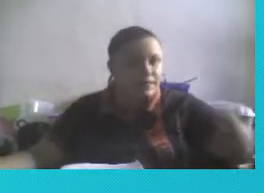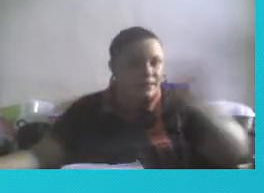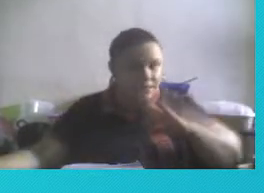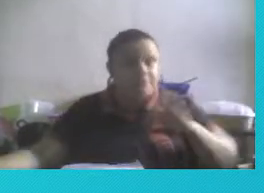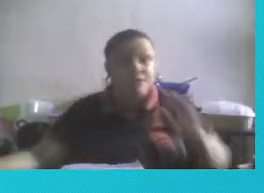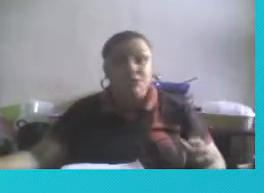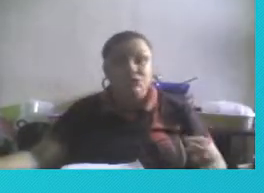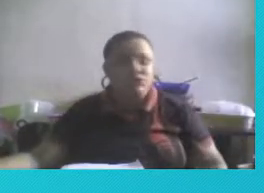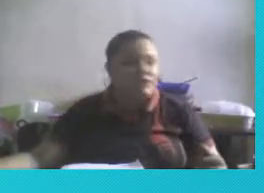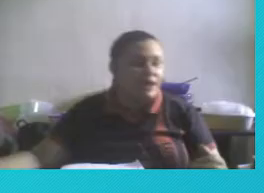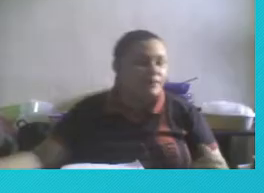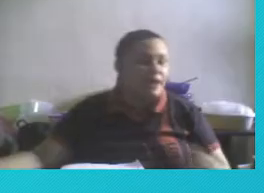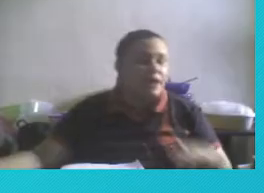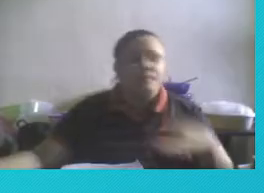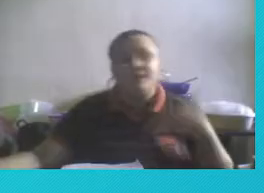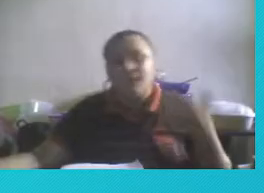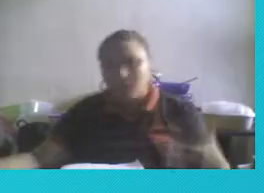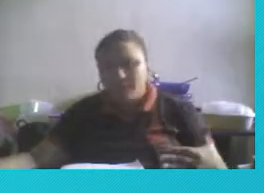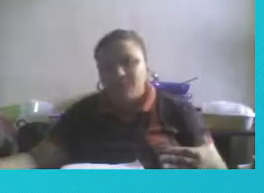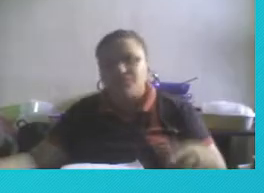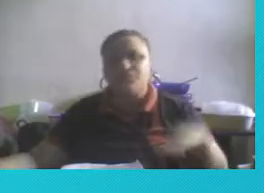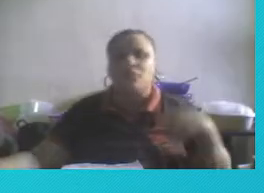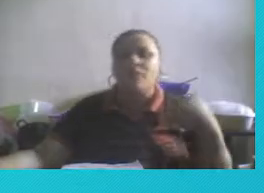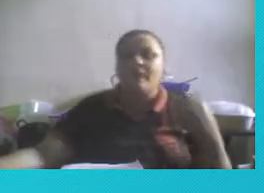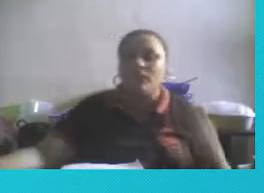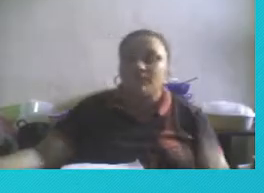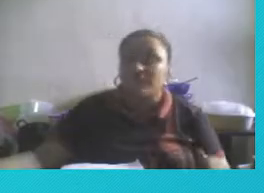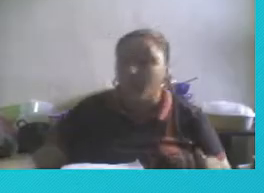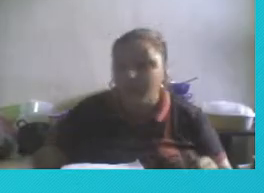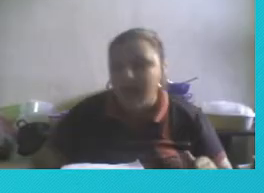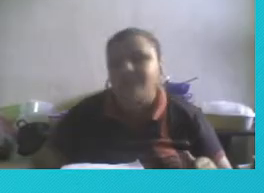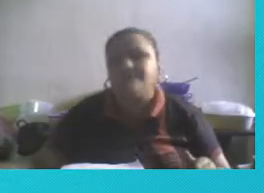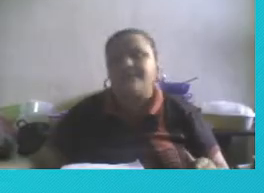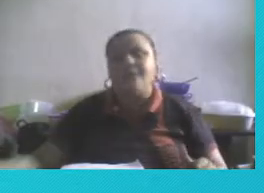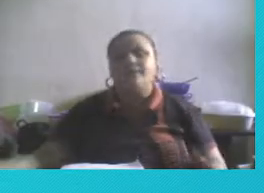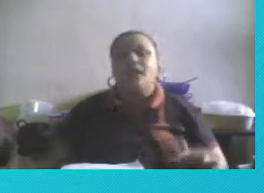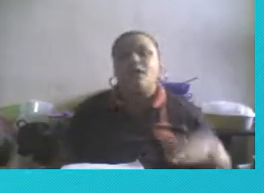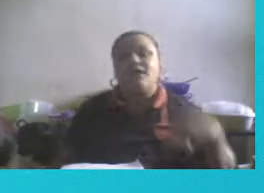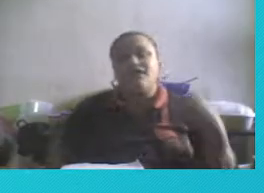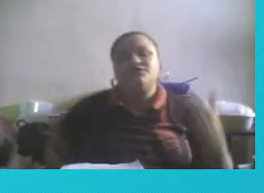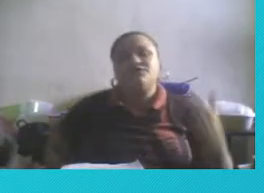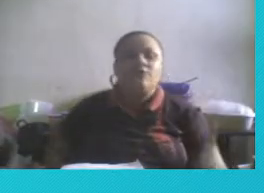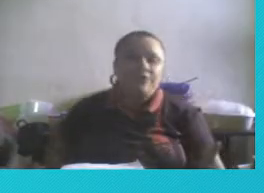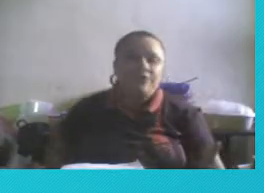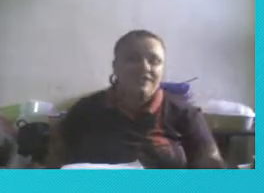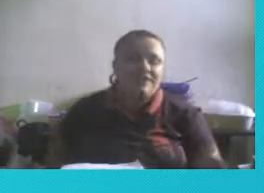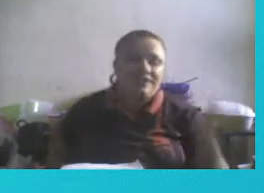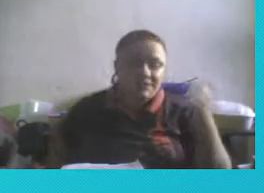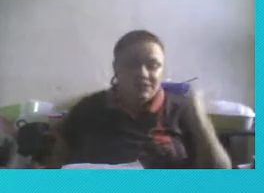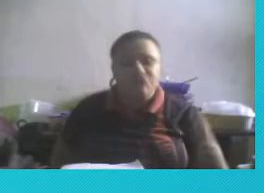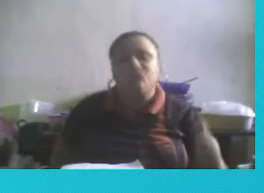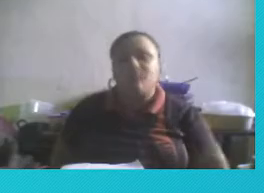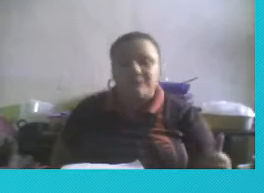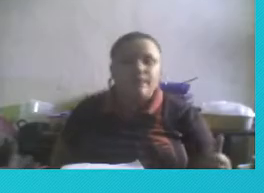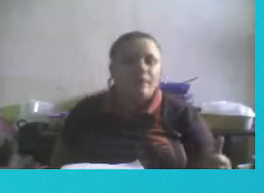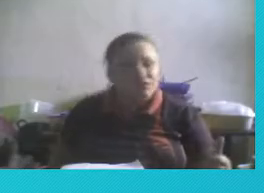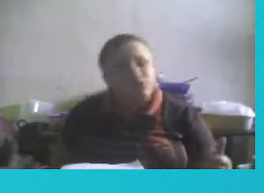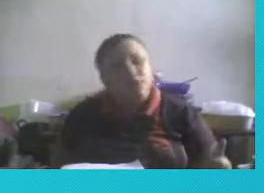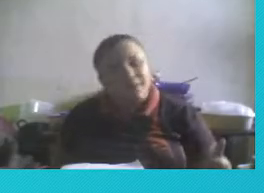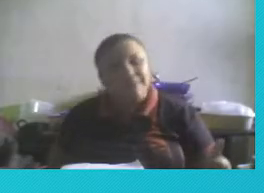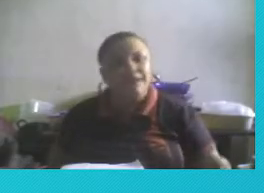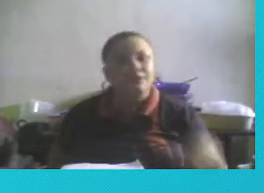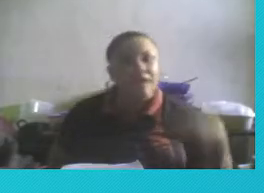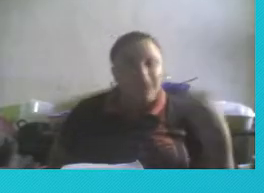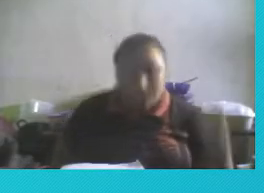perigosa que existe, né? Tanto pra gente como para outros locais, tá? Eu acredito que vocês já devem ter tido, principalmente